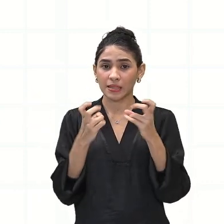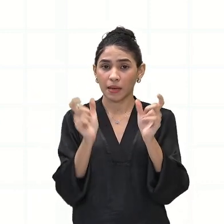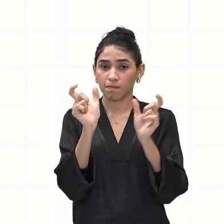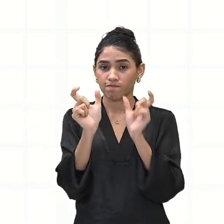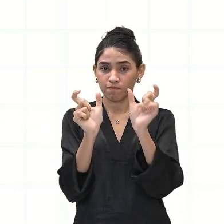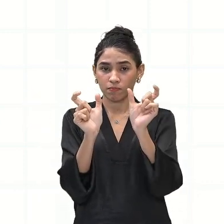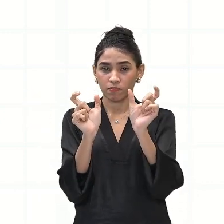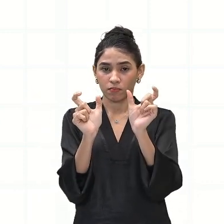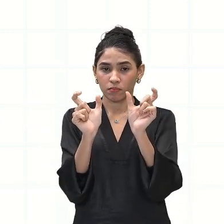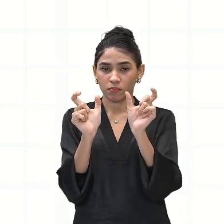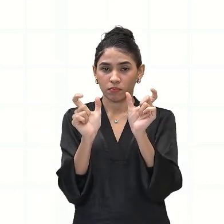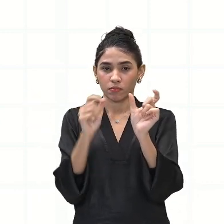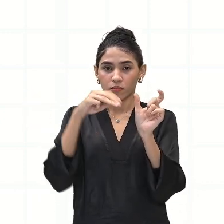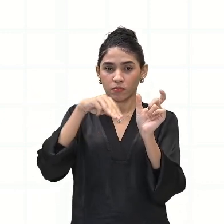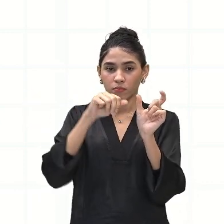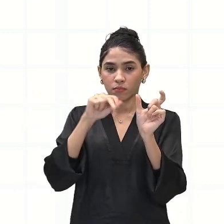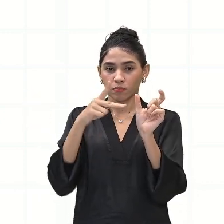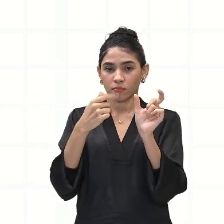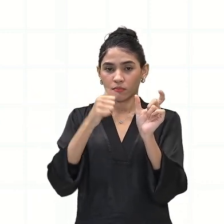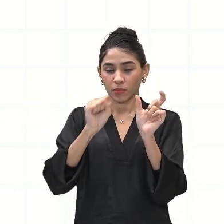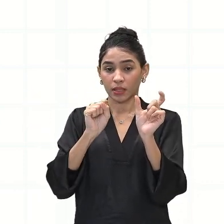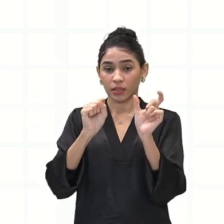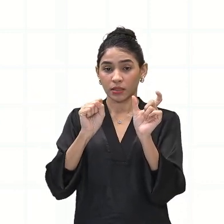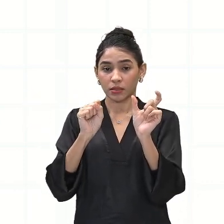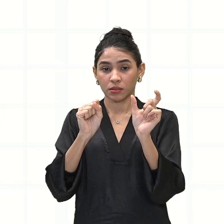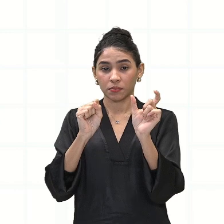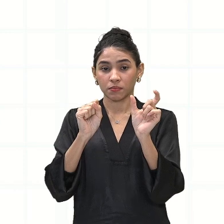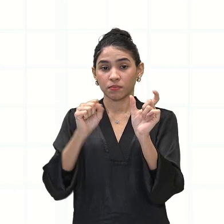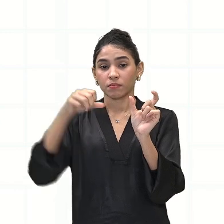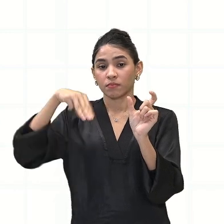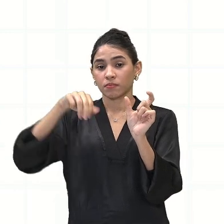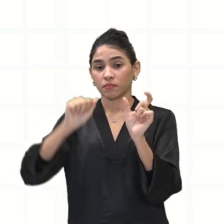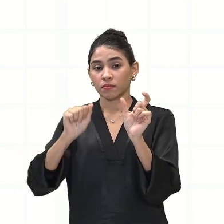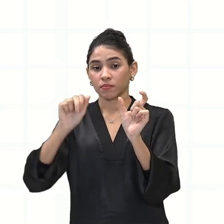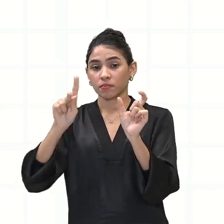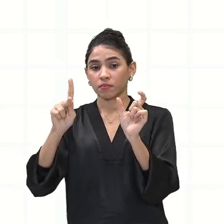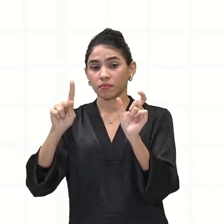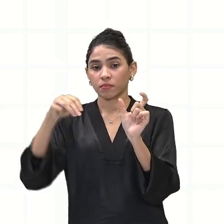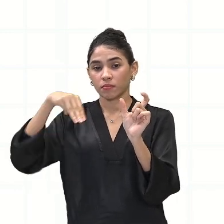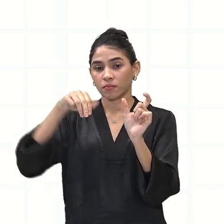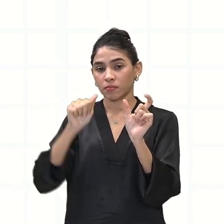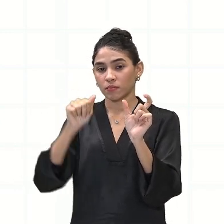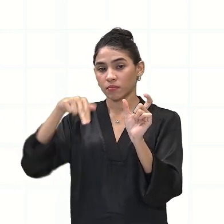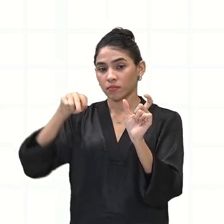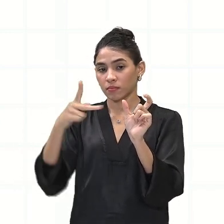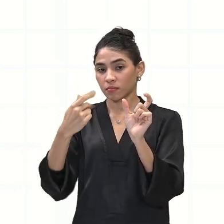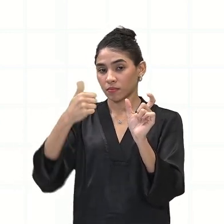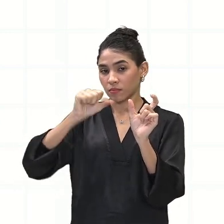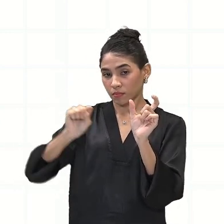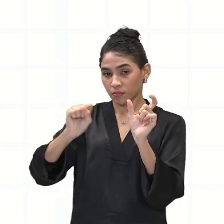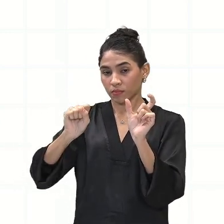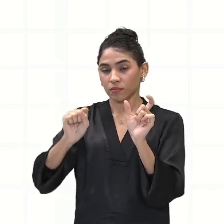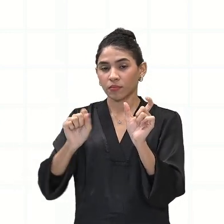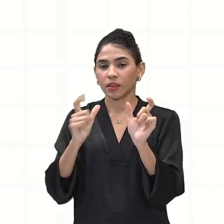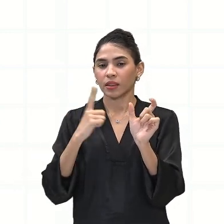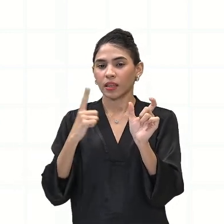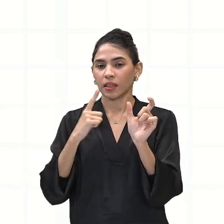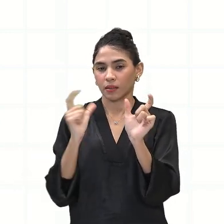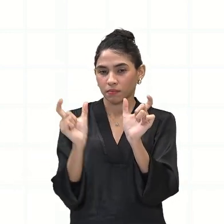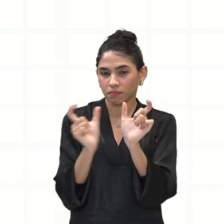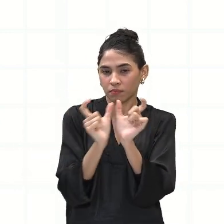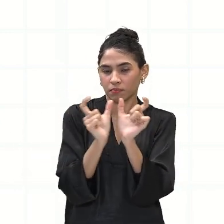sabor das massas e das maçãs. Olha como manhas e manhãs vão ter essa proximidade